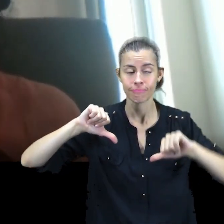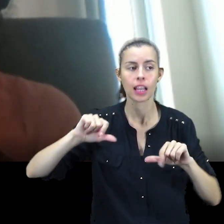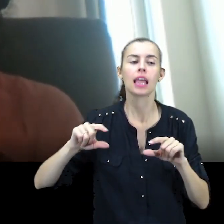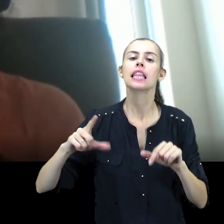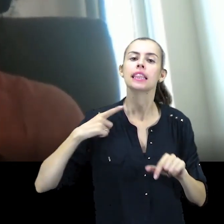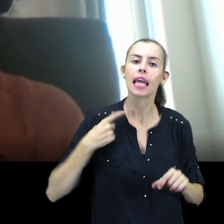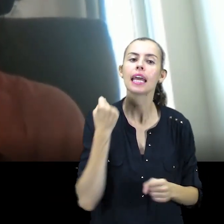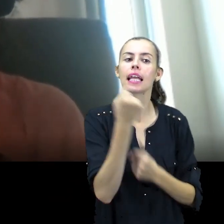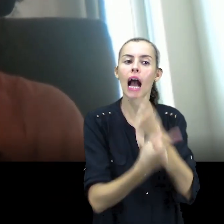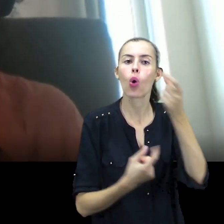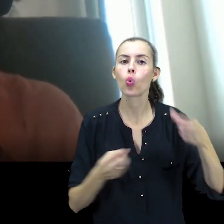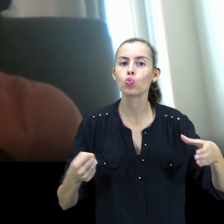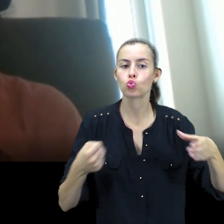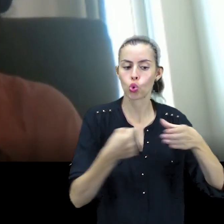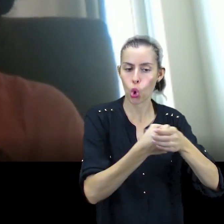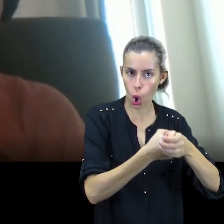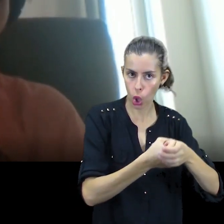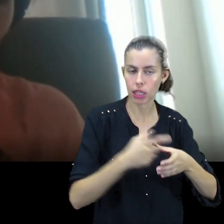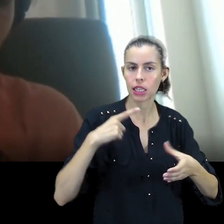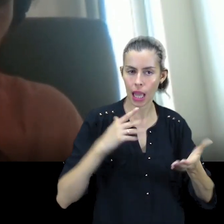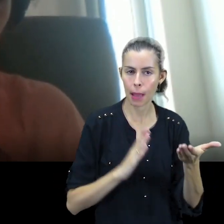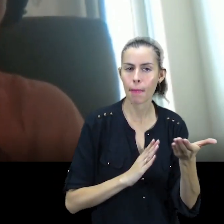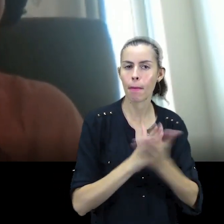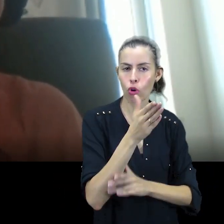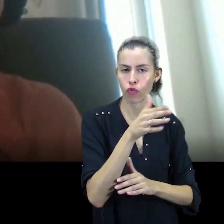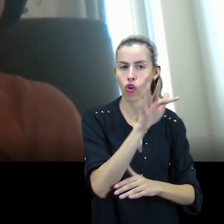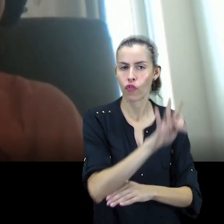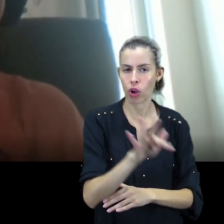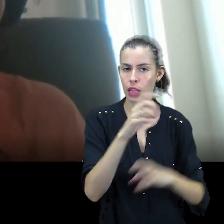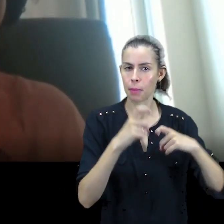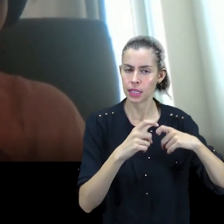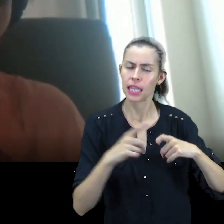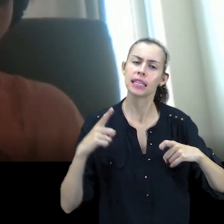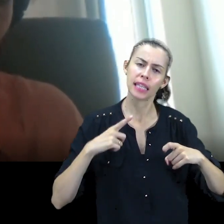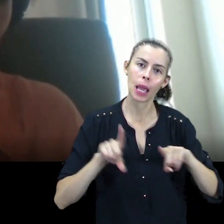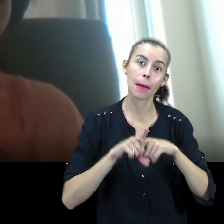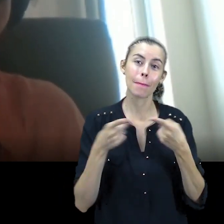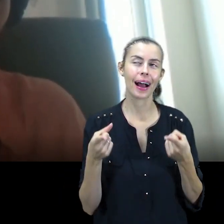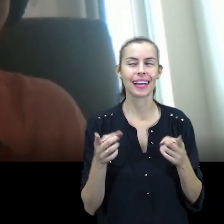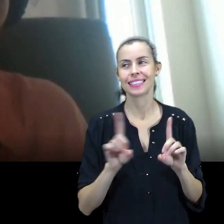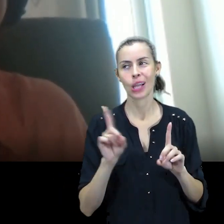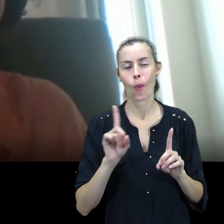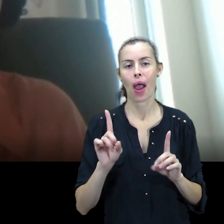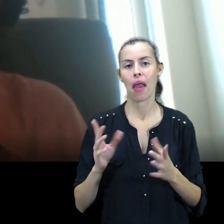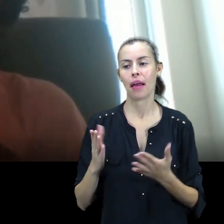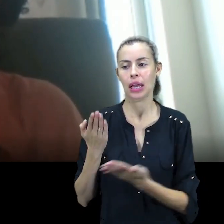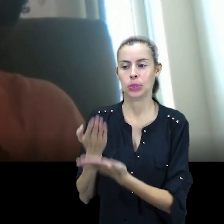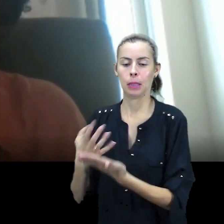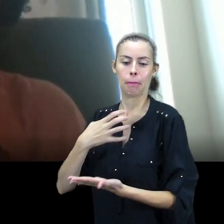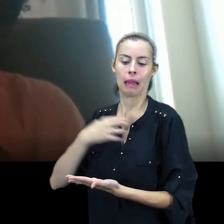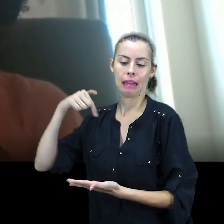um cotista que vem de uma escola mais bem estruturada, uma escola pública mais bem estruturada, mas ele